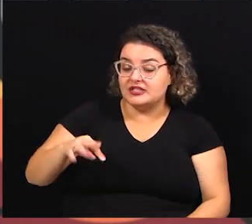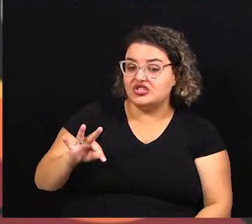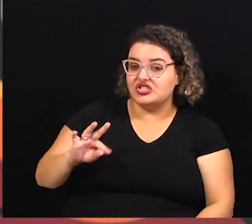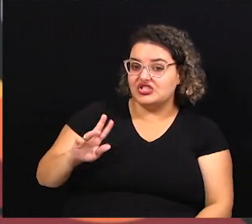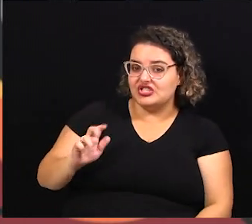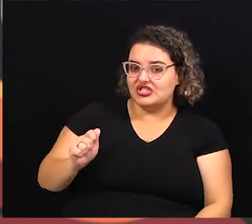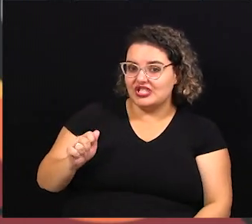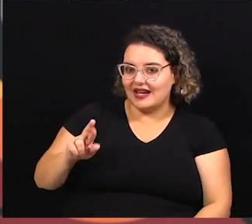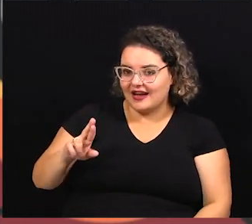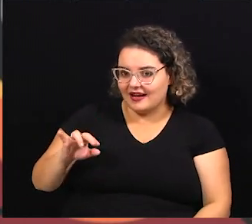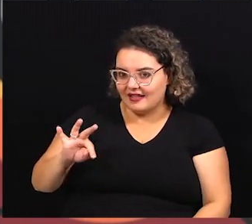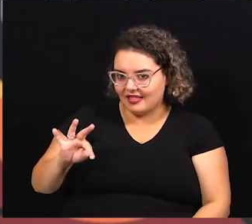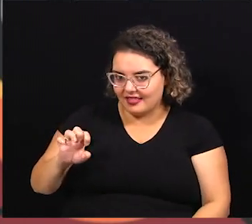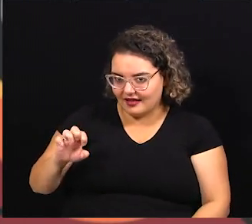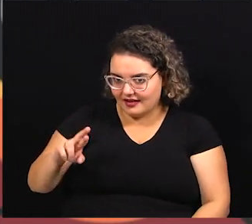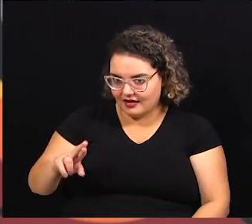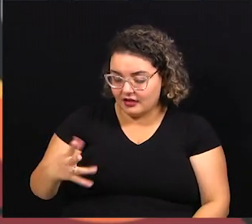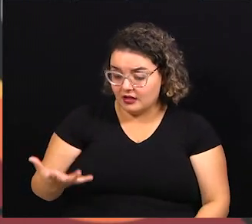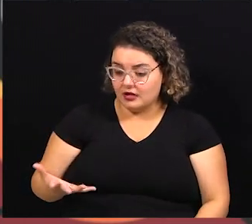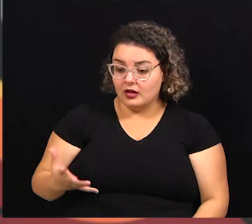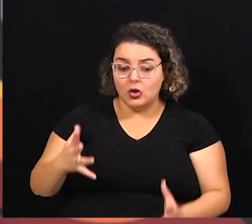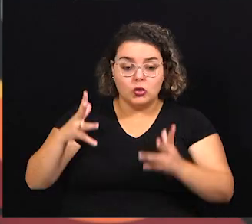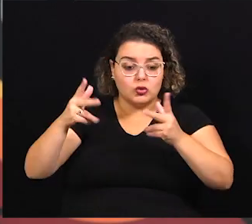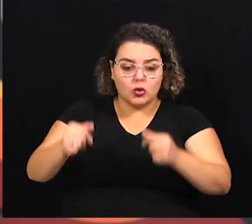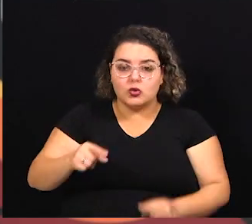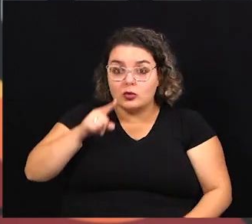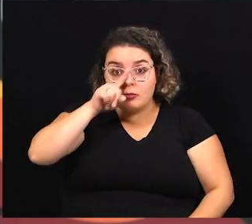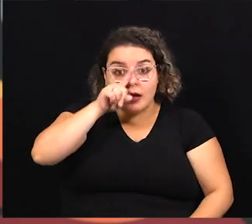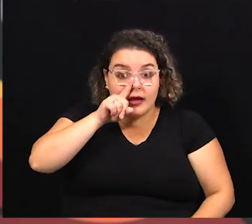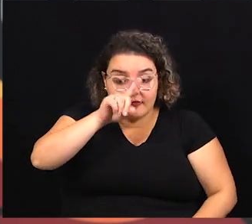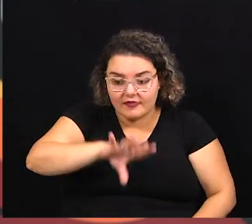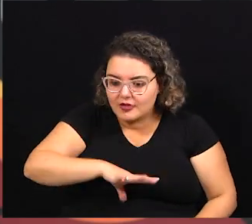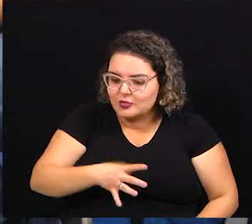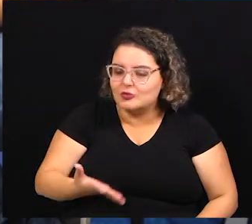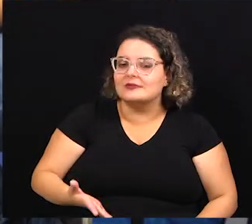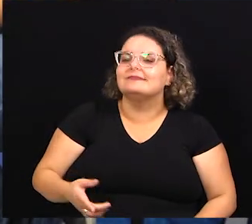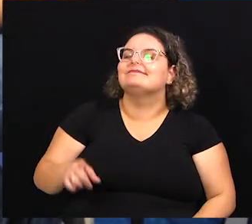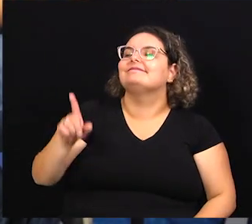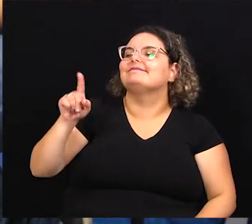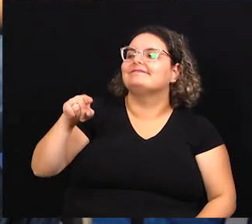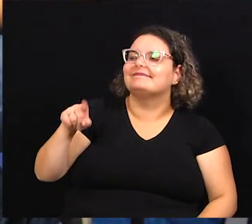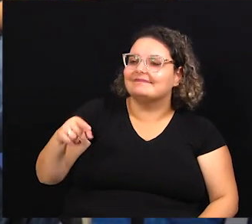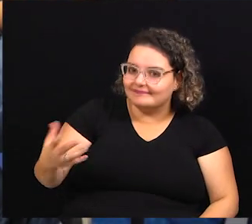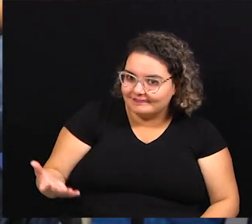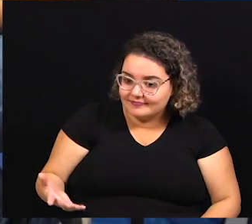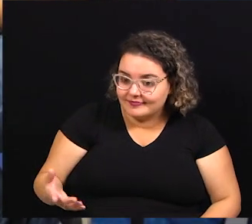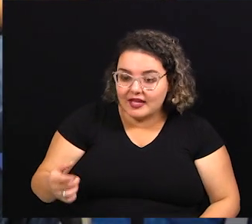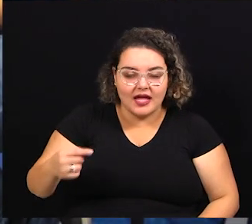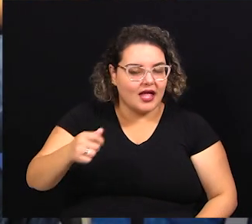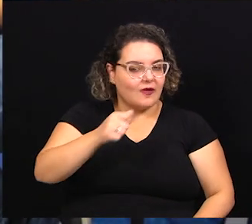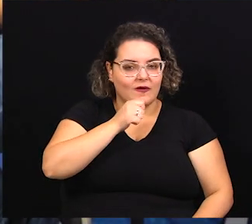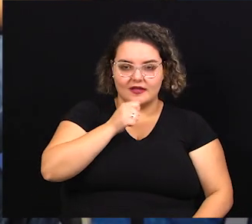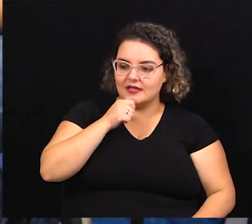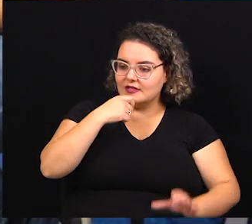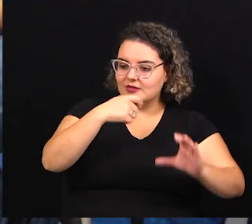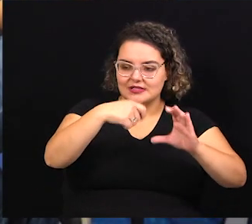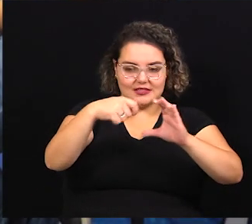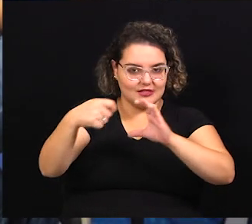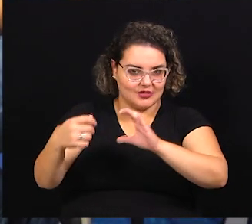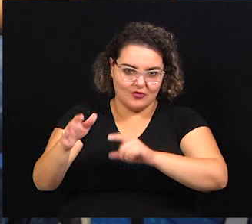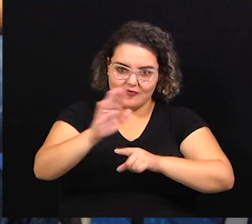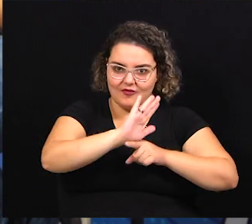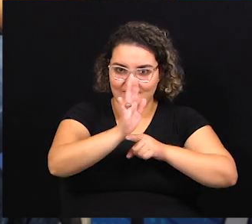Uncharted, né? Não sei se você assistiu, né? Então é toda uma aventura, né? Exatamente, assim, eu não assisti o filme